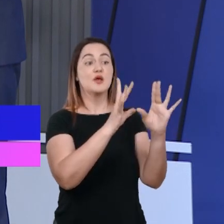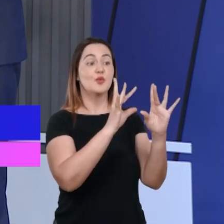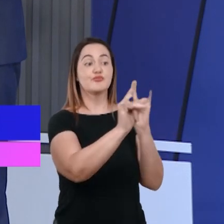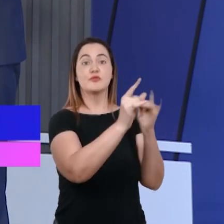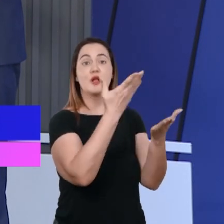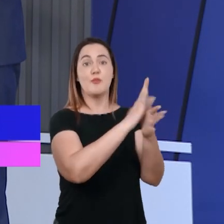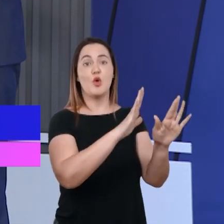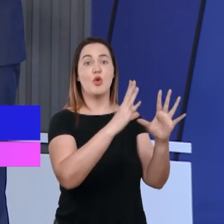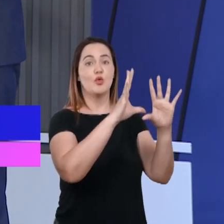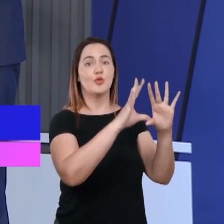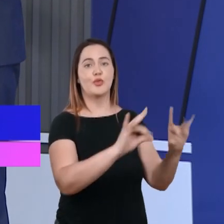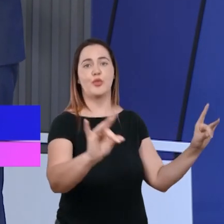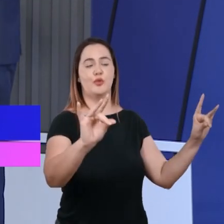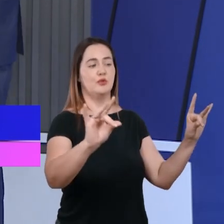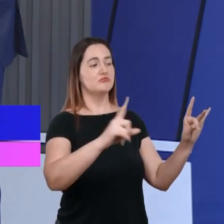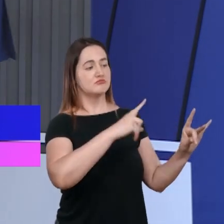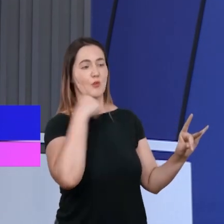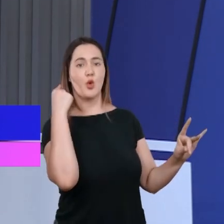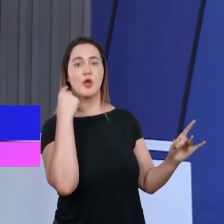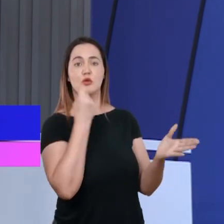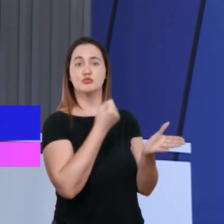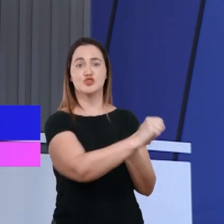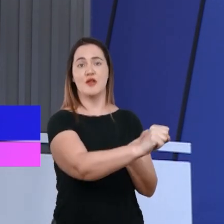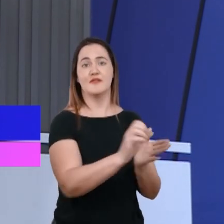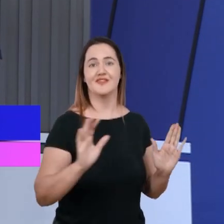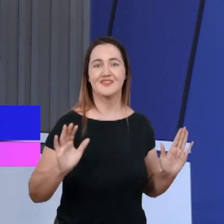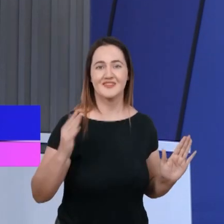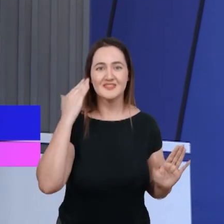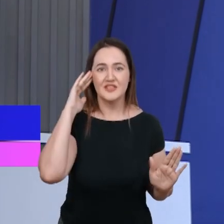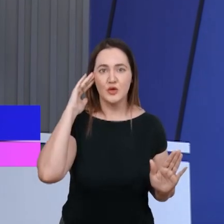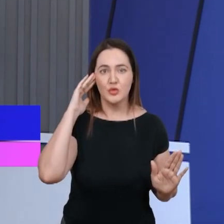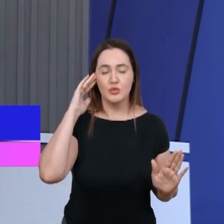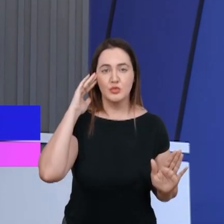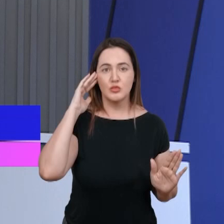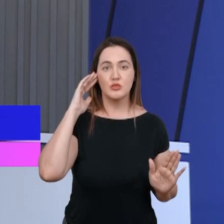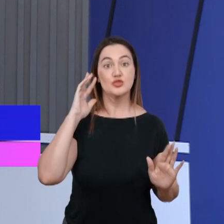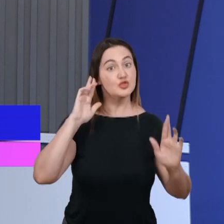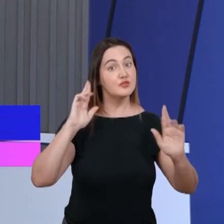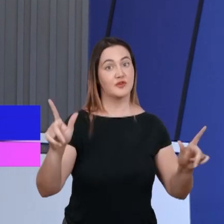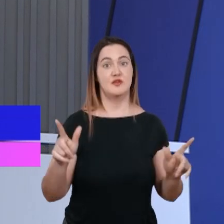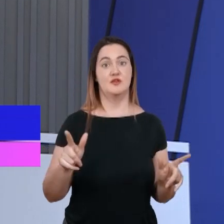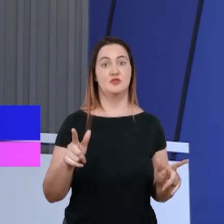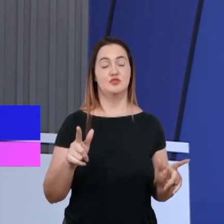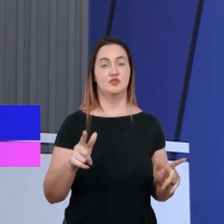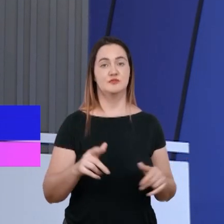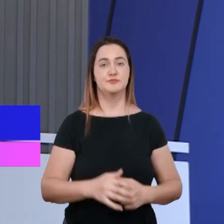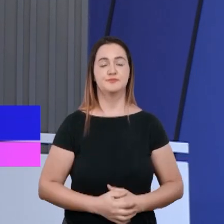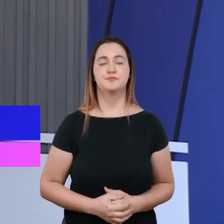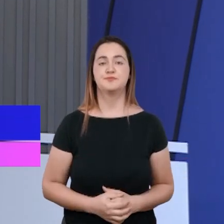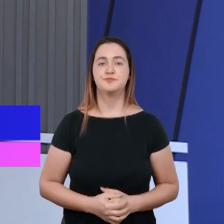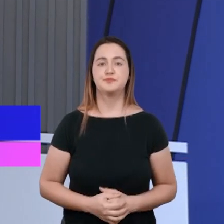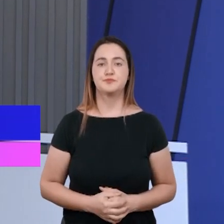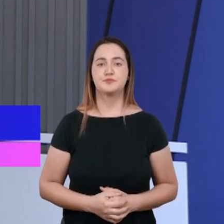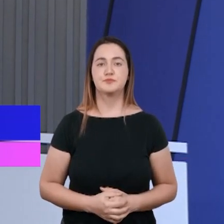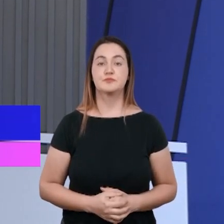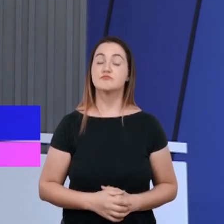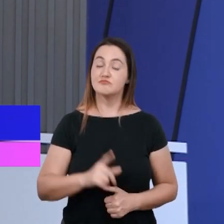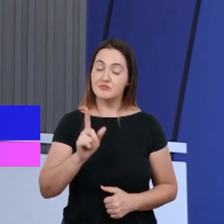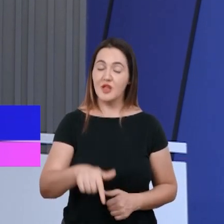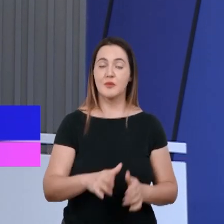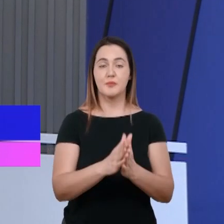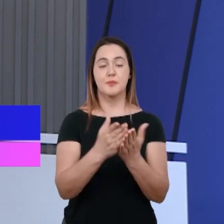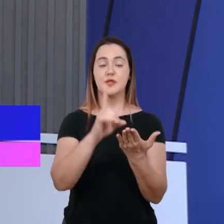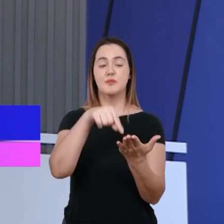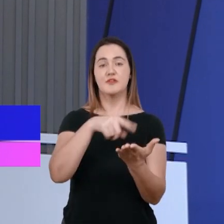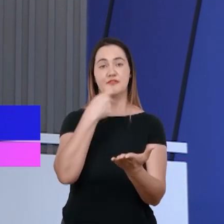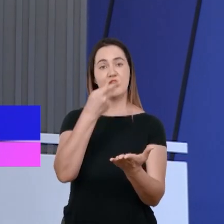eterno. E não estão queimadas até agora, porque não é um eterno castigo. Elas receberam um castigo eterno. Foram castigadas e nunca mais